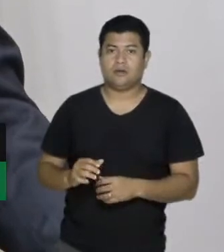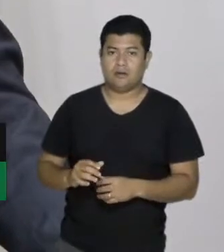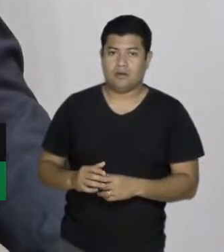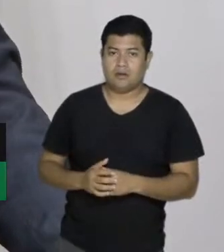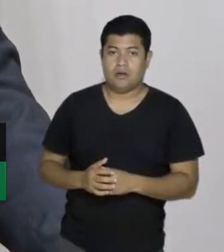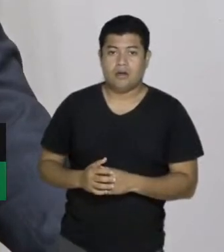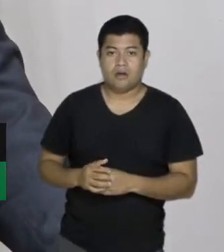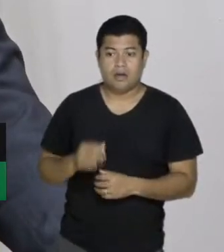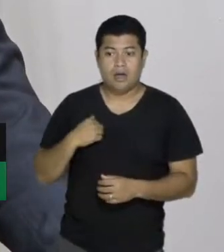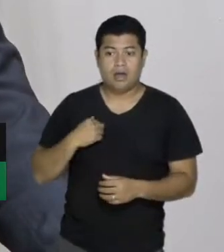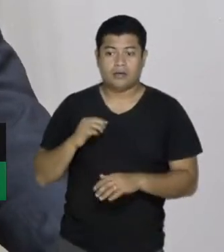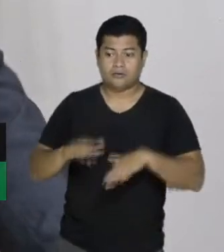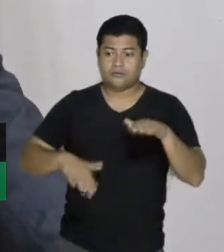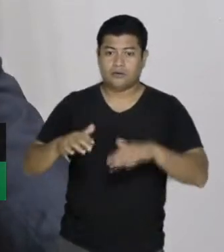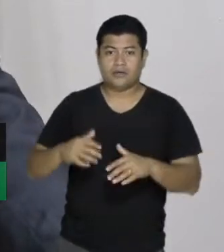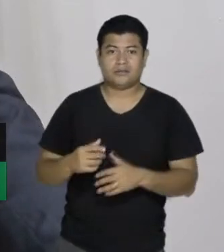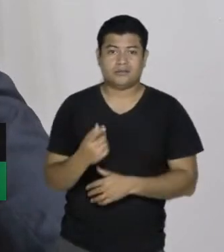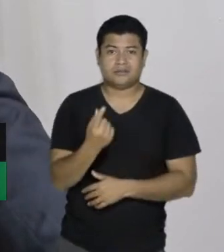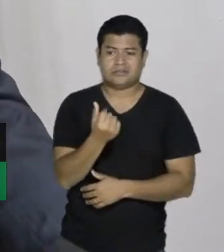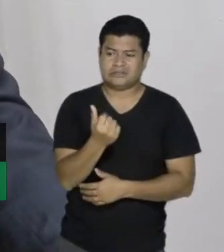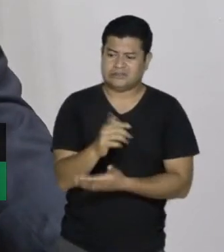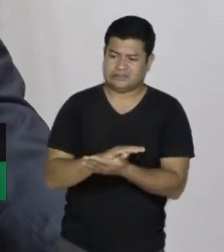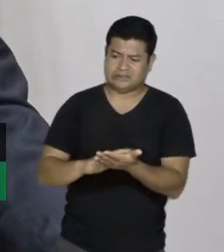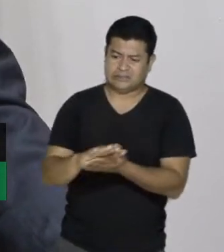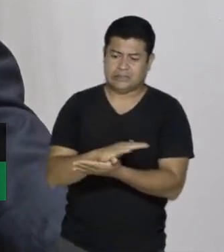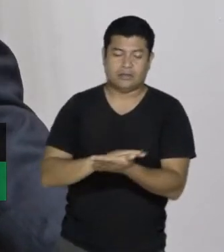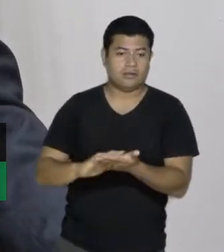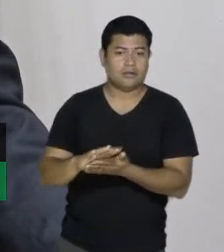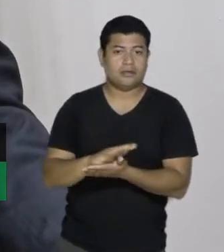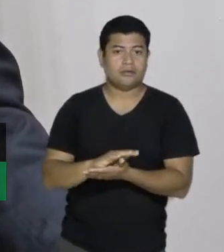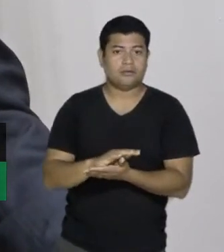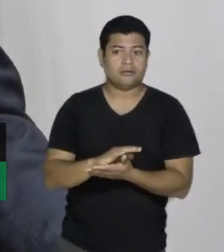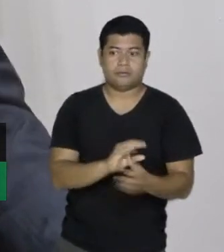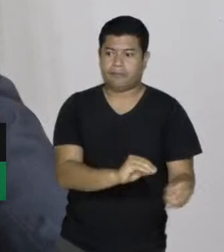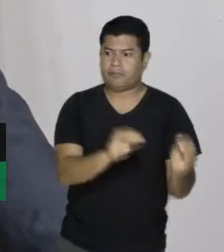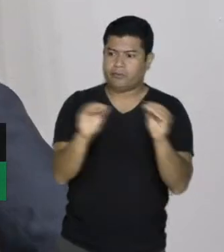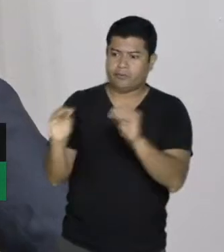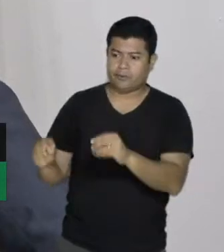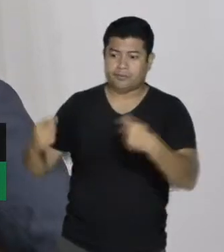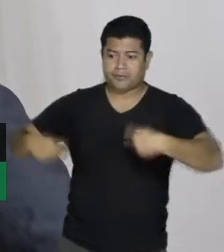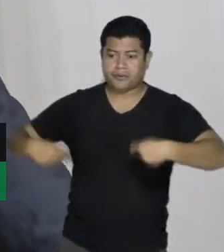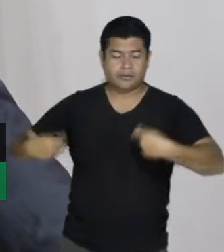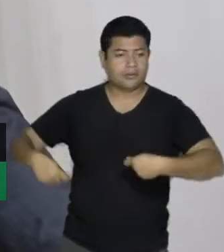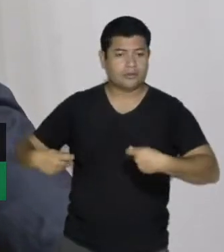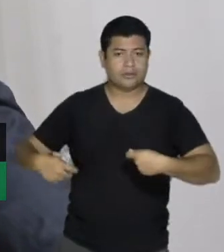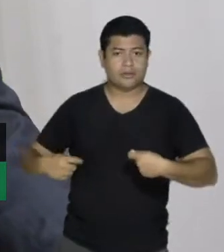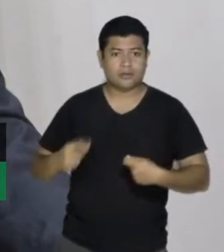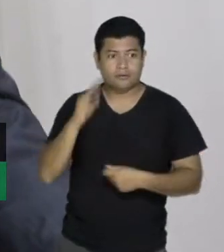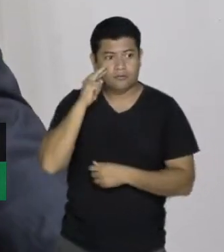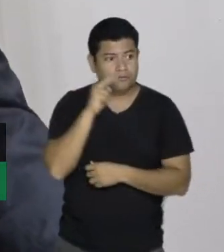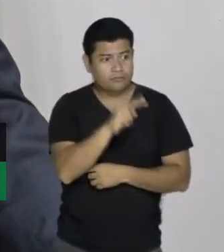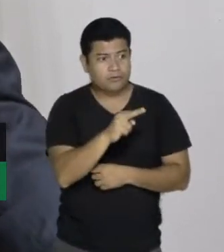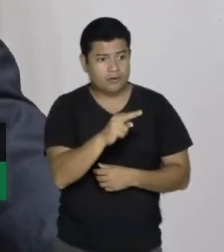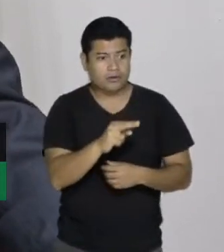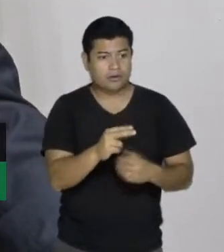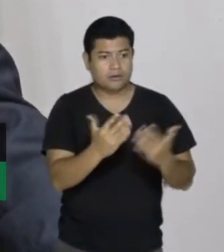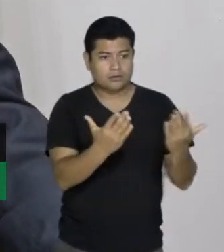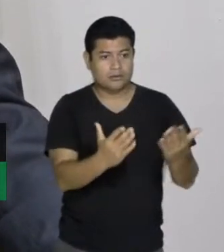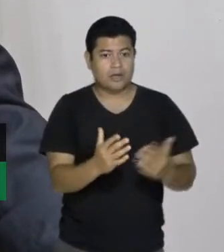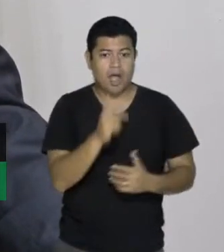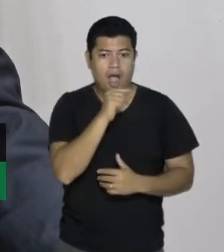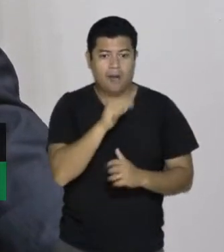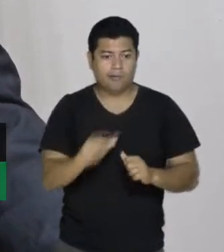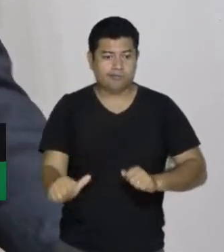atrás sem saber para onde ir vendo a sua propriedade debaixo da água